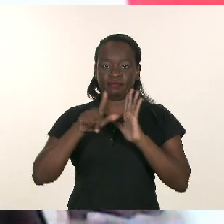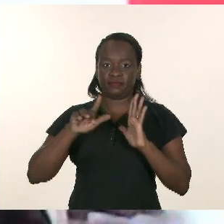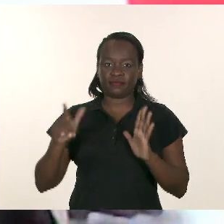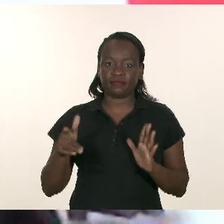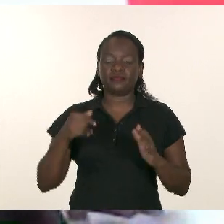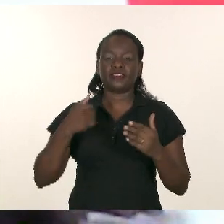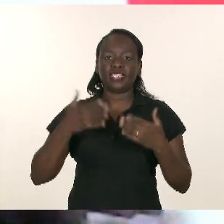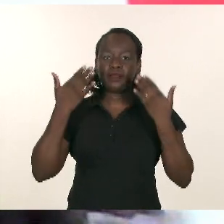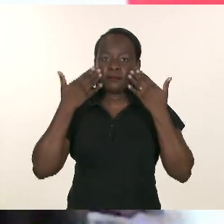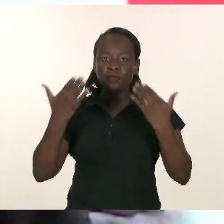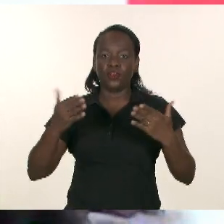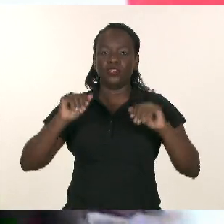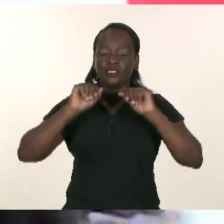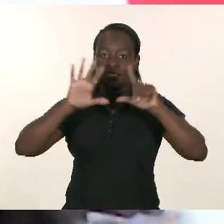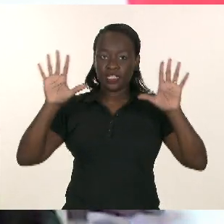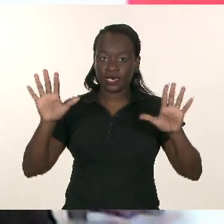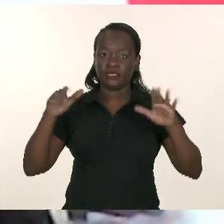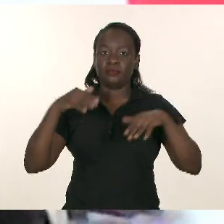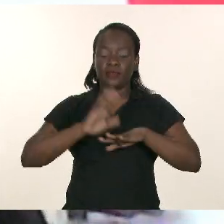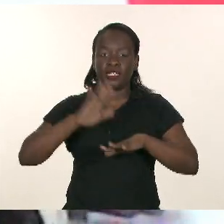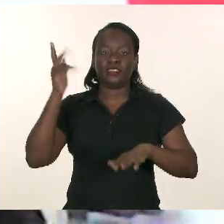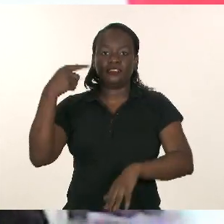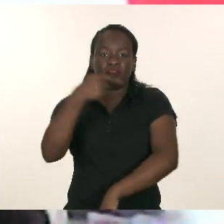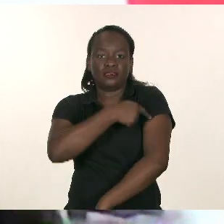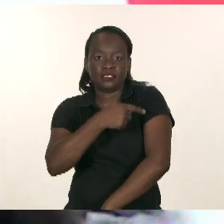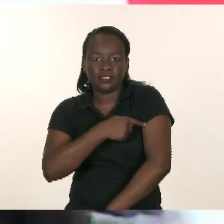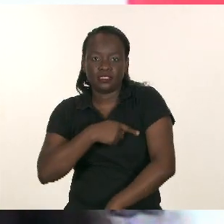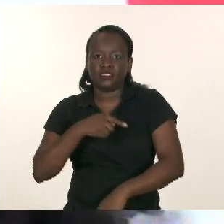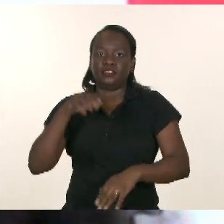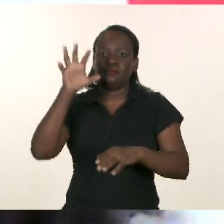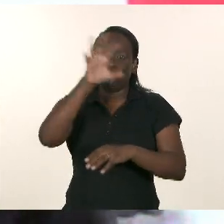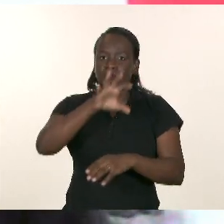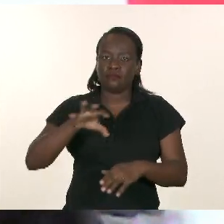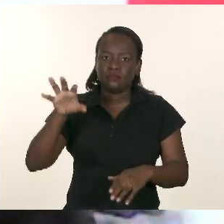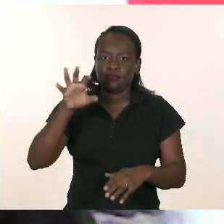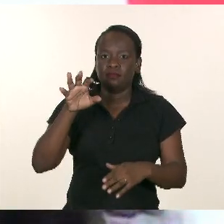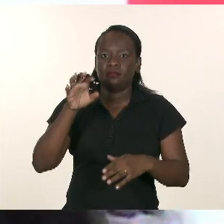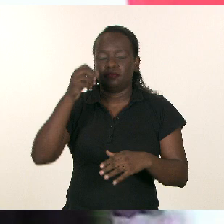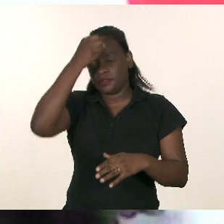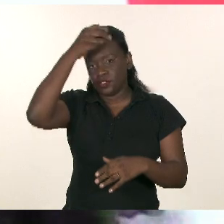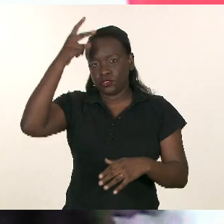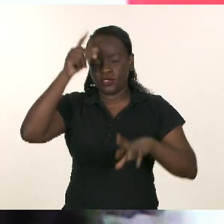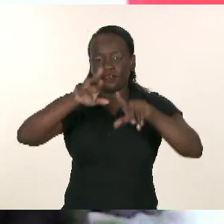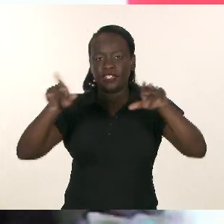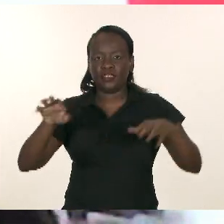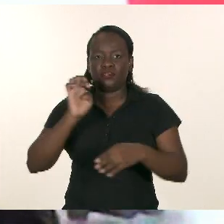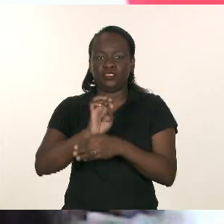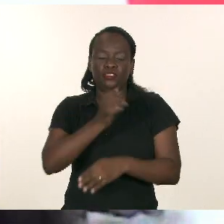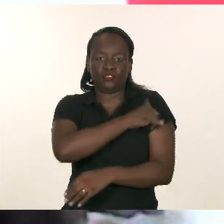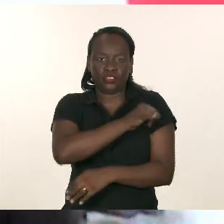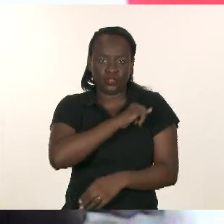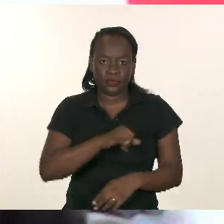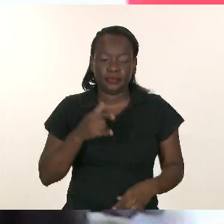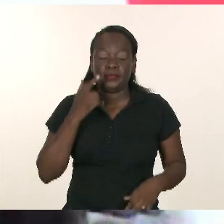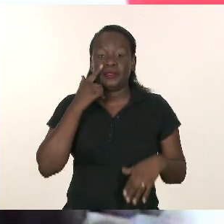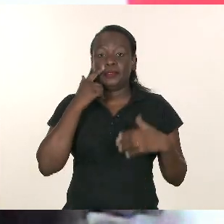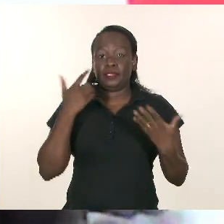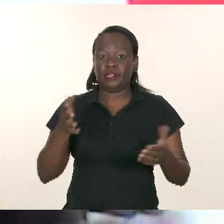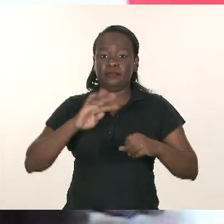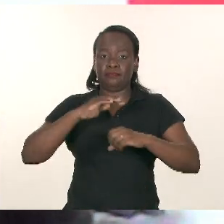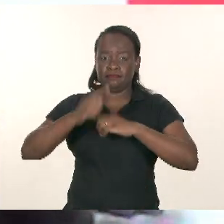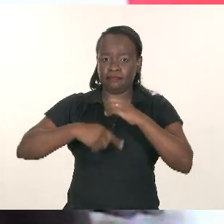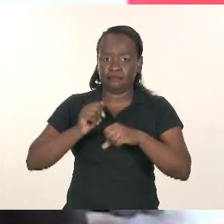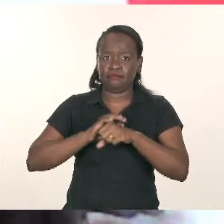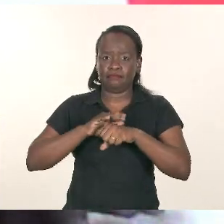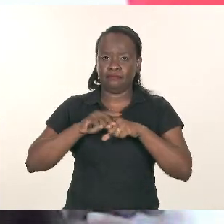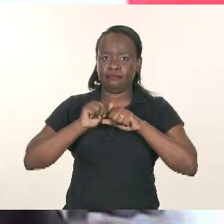de imunização nos diferentes municípios do estado do Rio de Janeiro. A gente está diante de uma pandemia que é a mais grave dos últimos 100 anos,